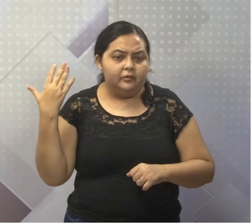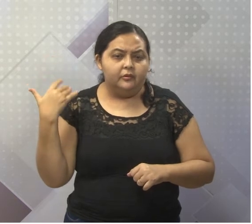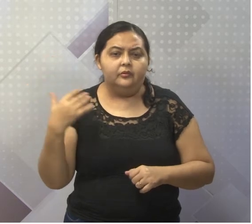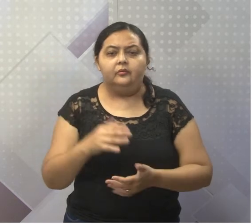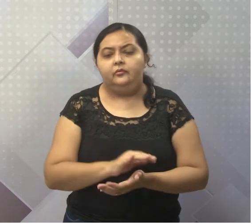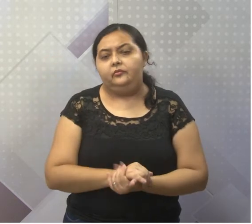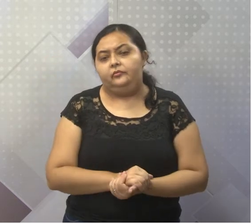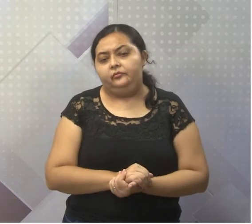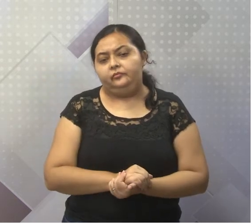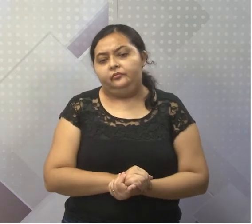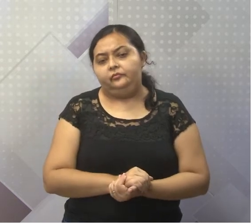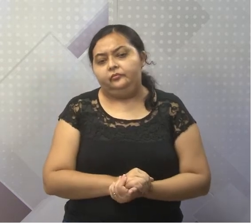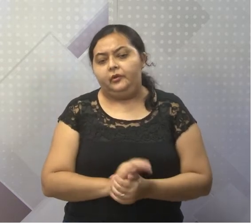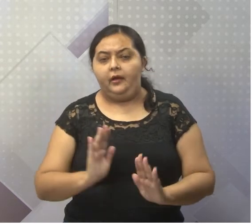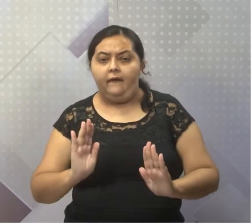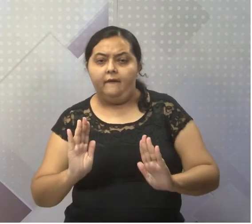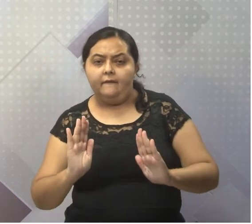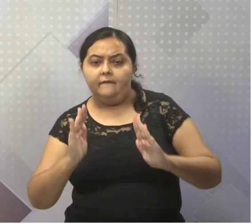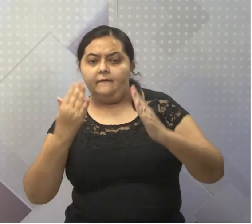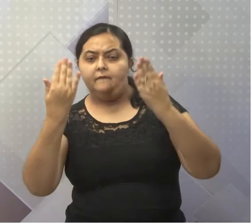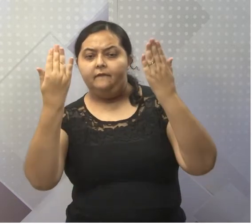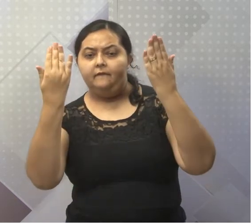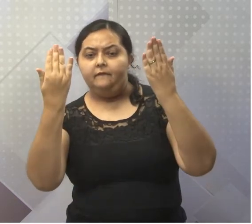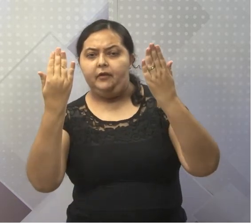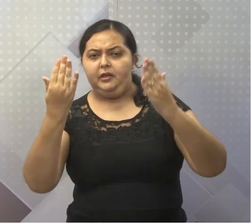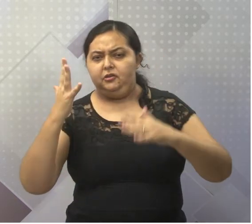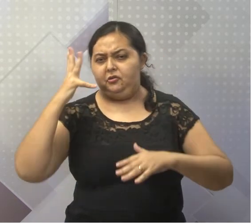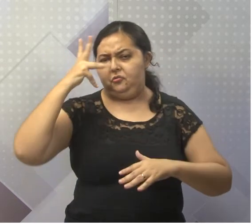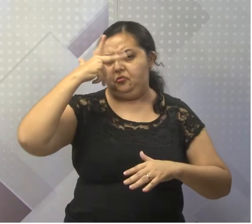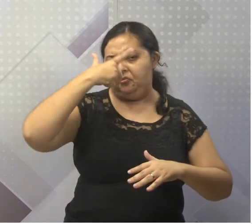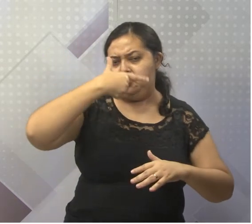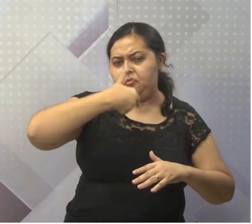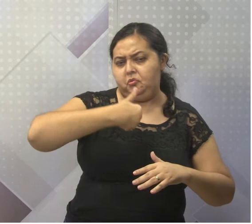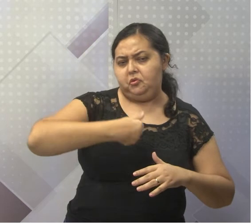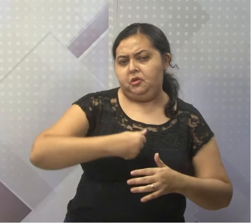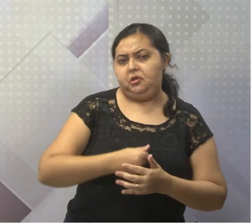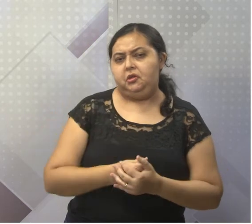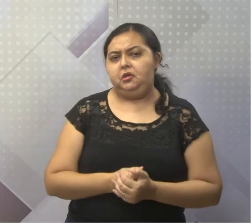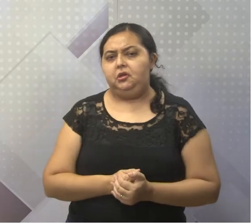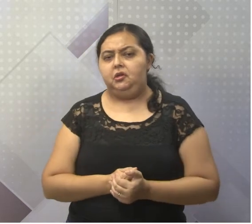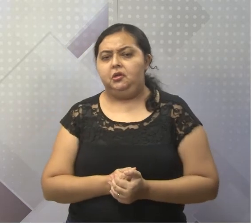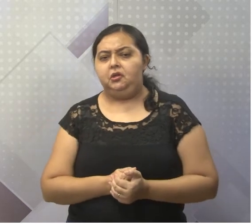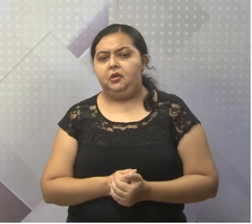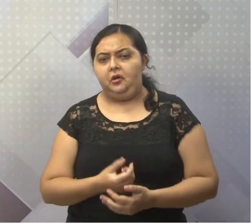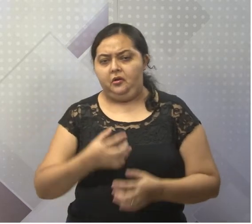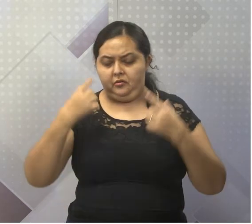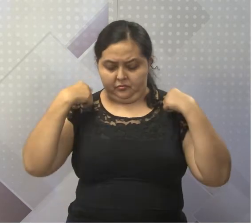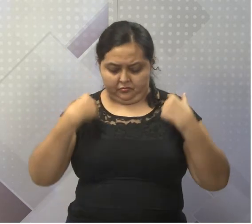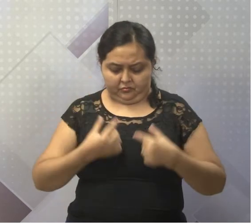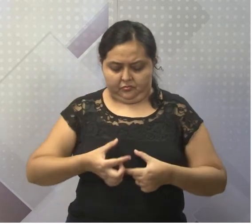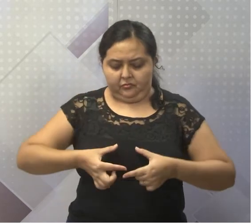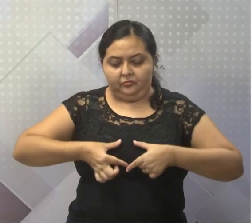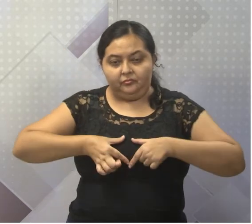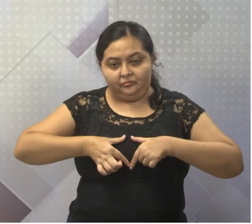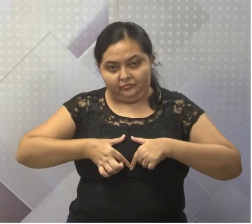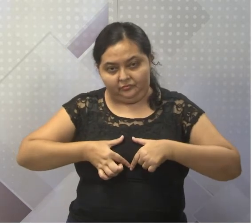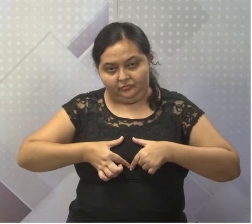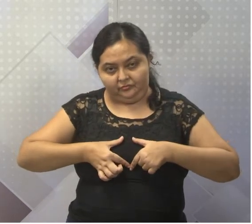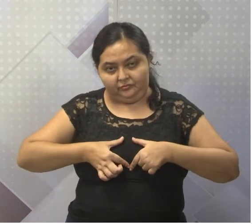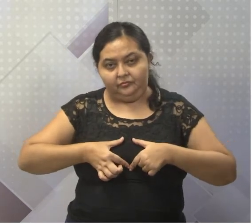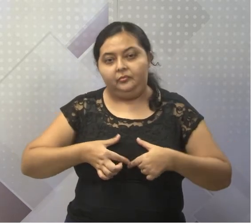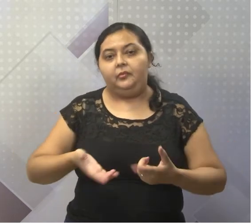triunfos as festas públicas frutuosas as cunhagens de medalhas as